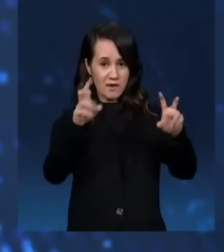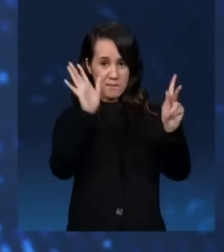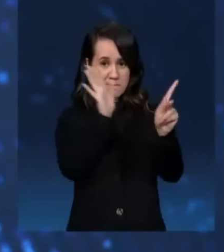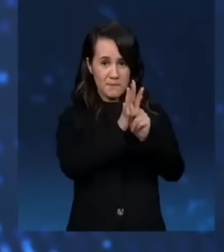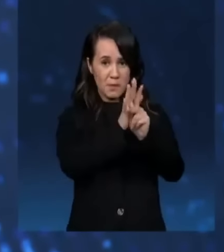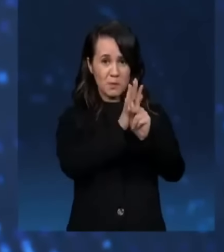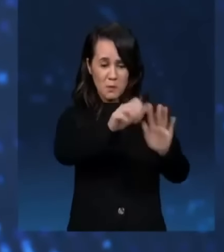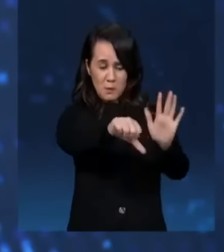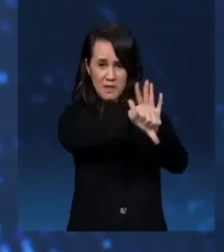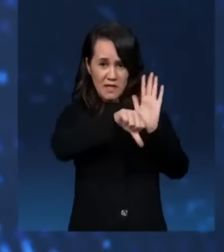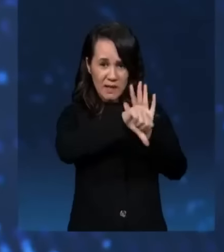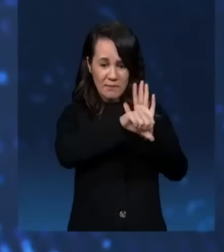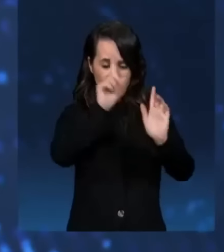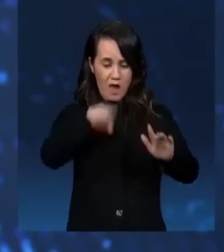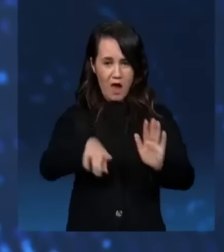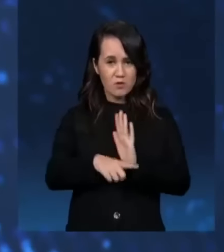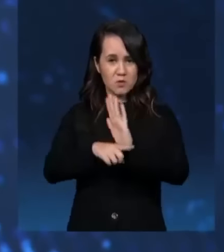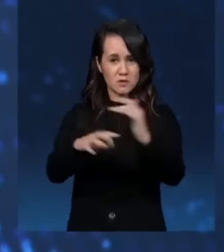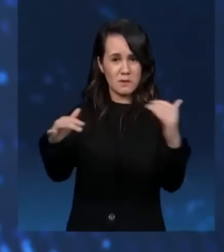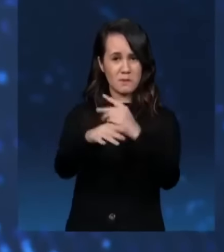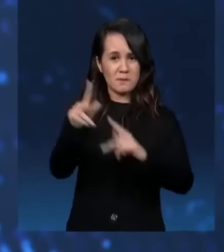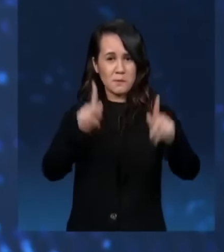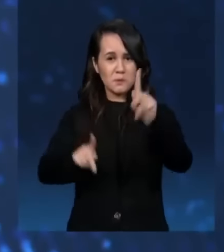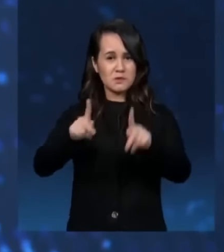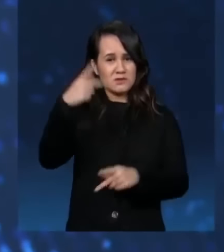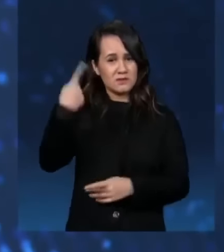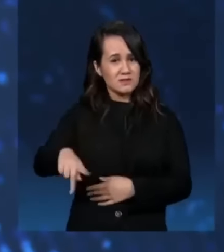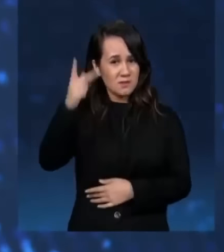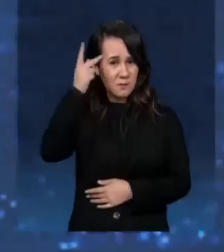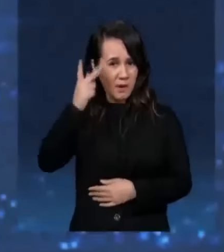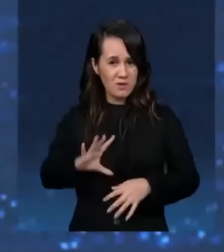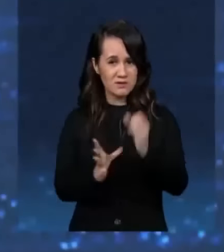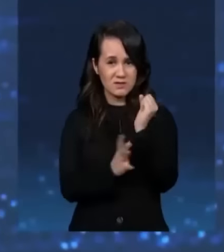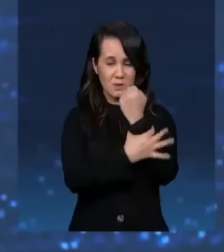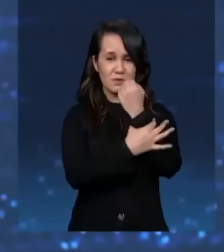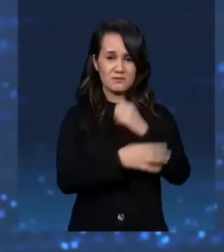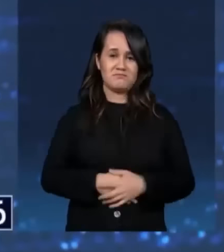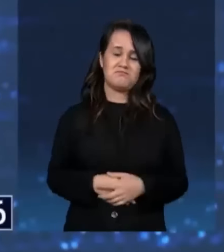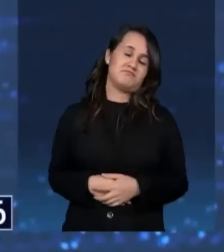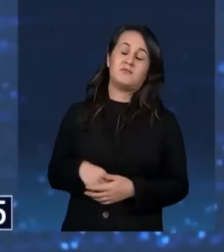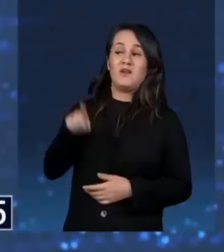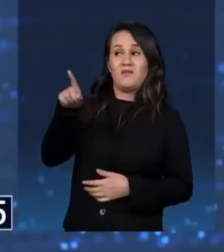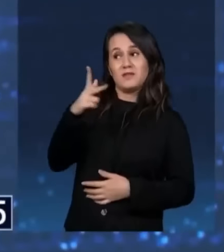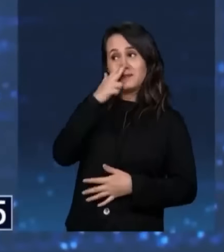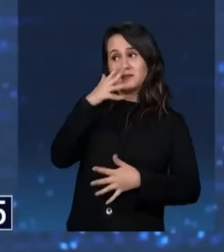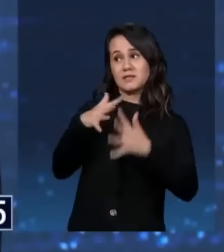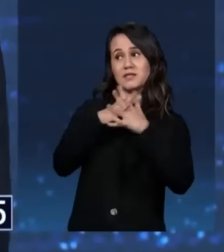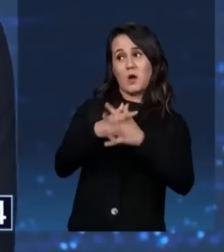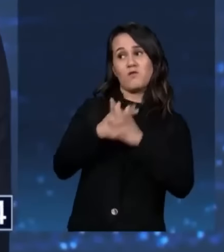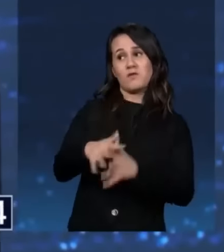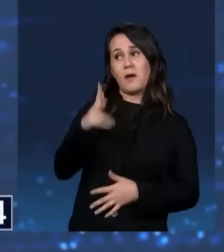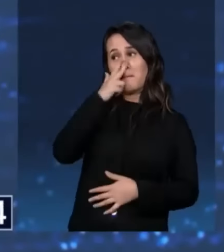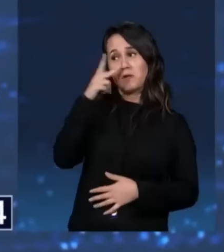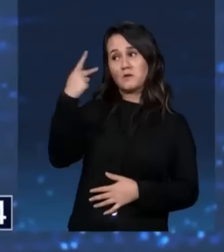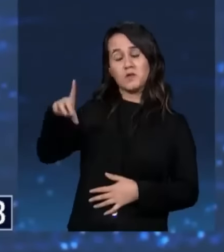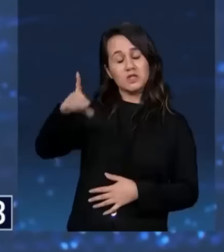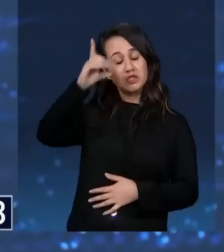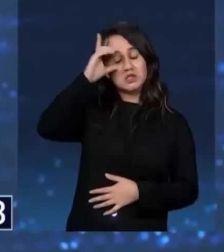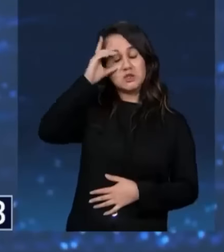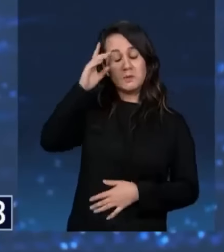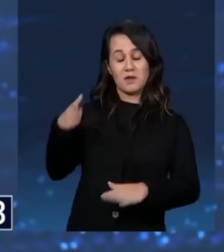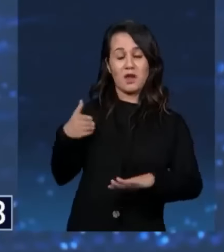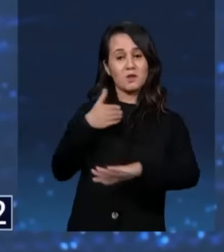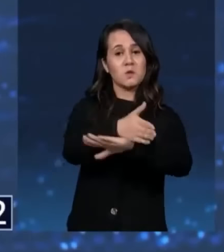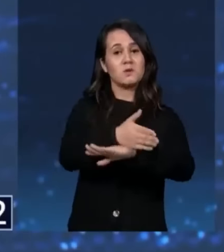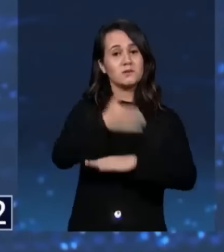cuidar de São Paulo para fazer política pública em segurança a primeira coisa é que você tá me confundindo com a sua heroína chamada Dilma Roussef que entrou na